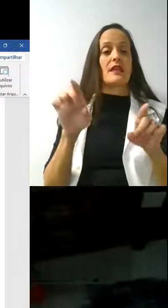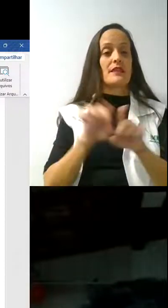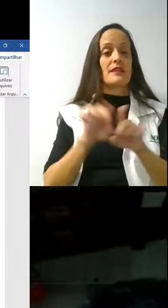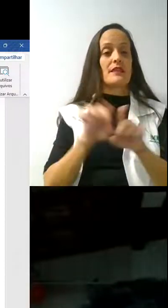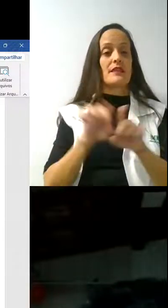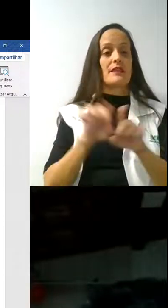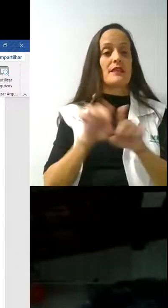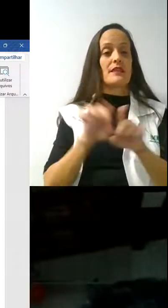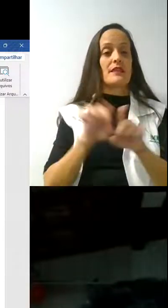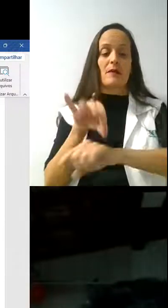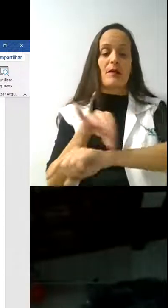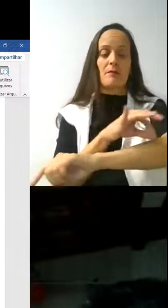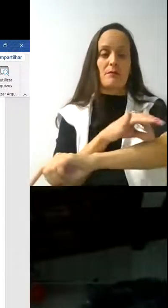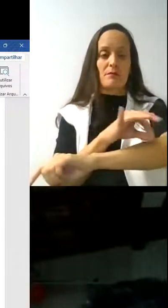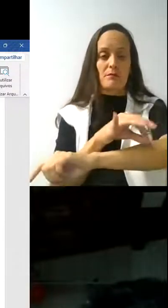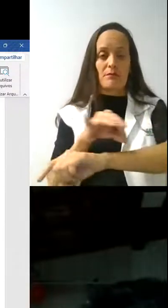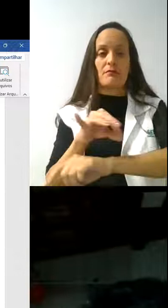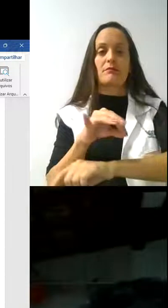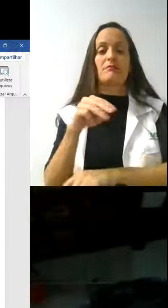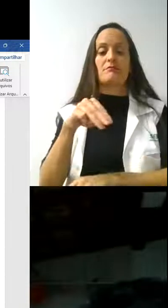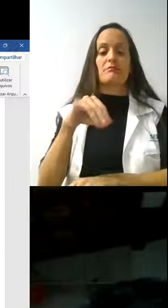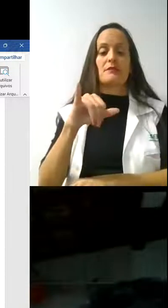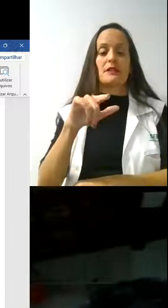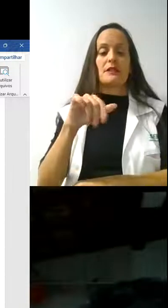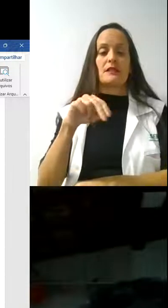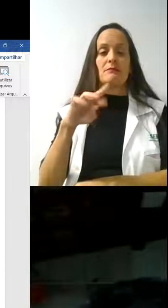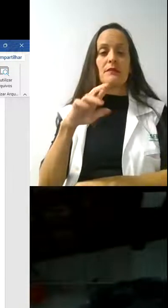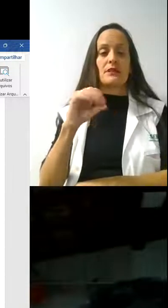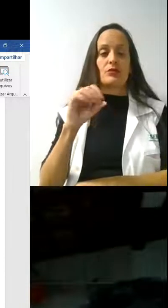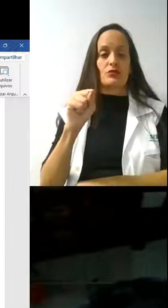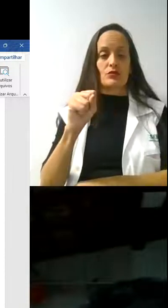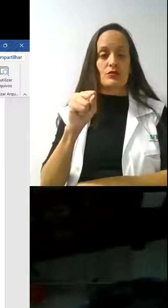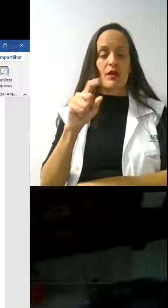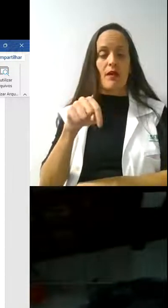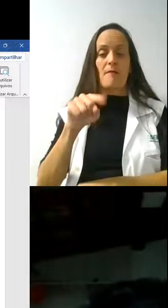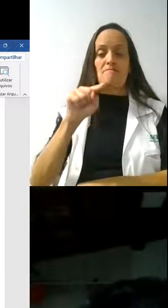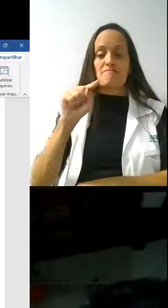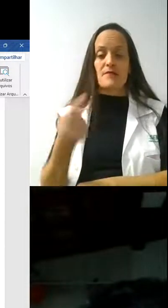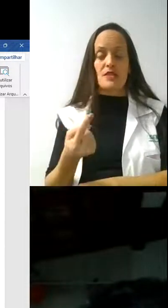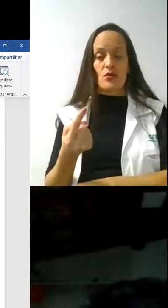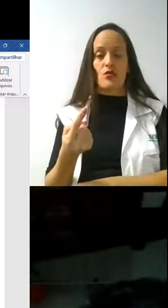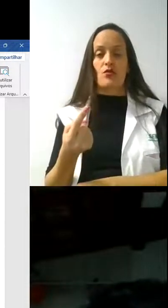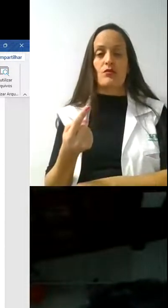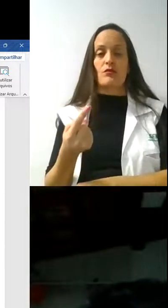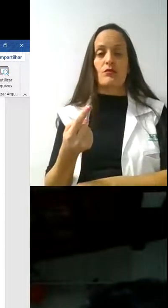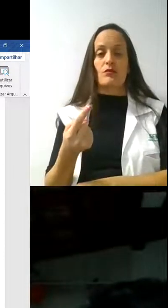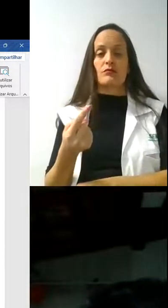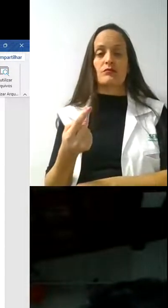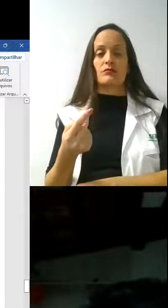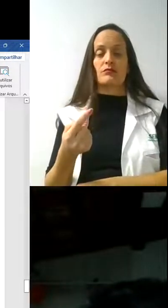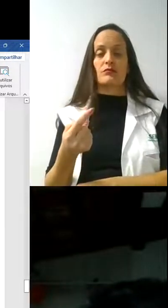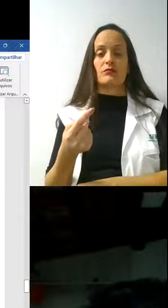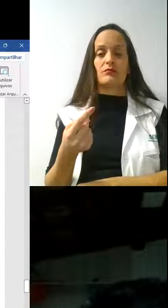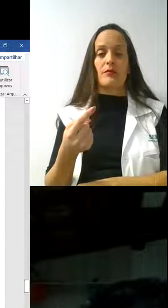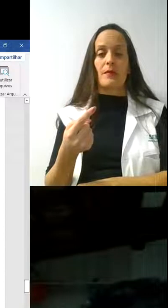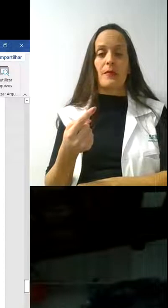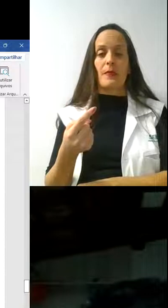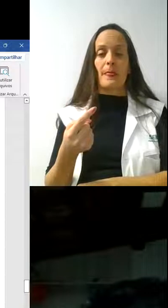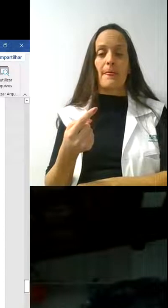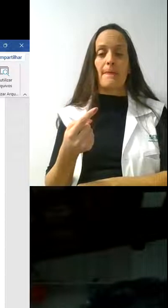faço o quê? Multiplico por 1000, né? Então vai ficar 800 milímetros,